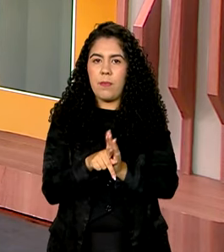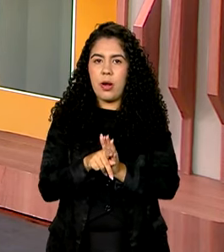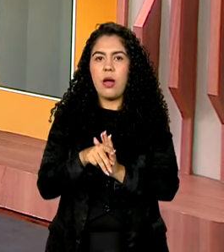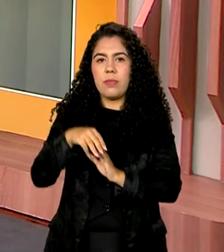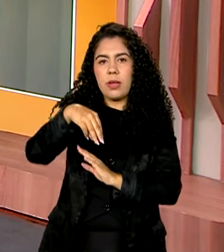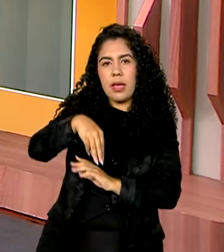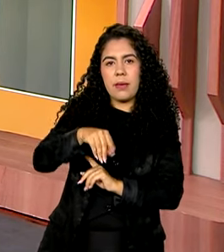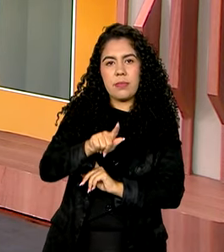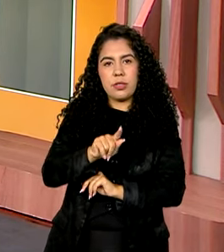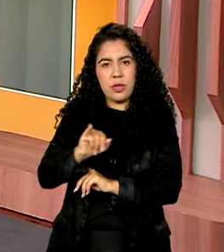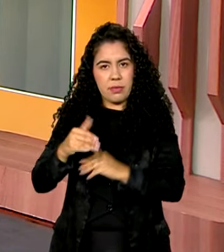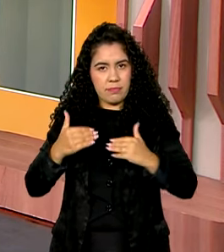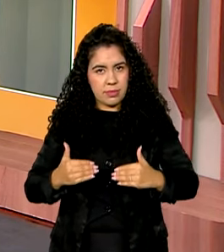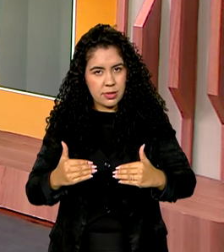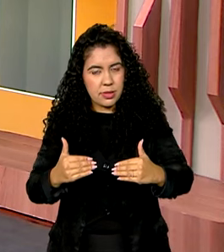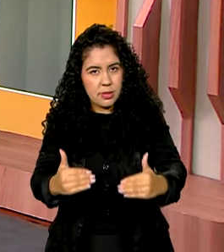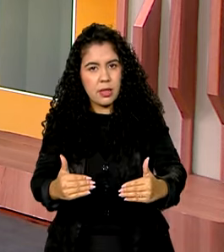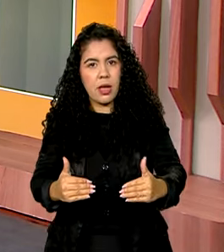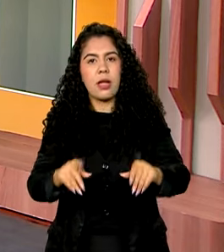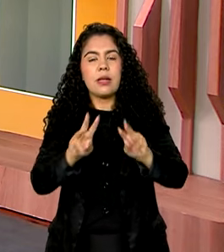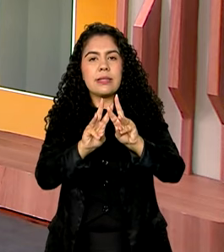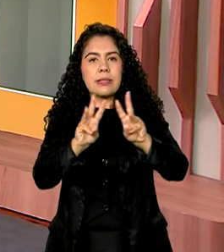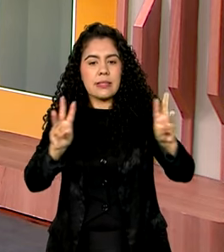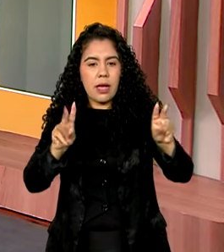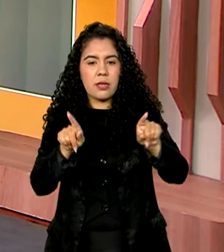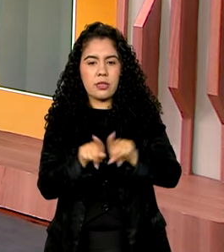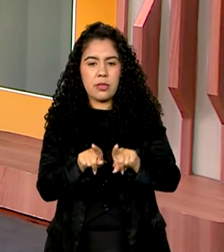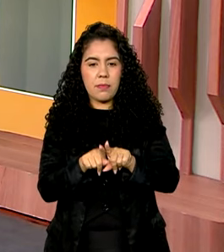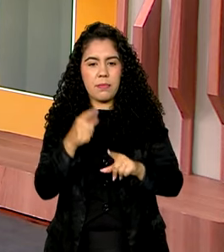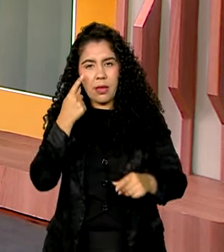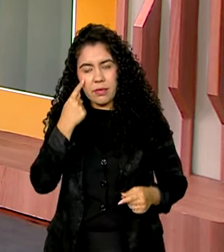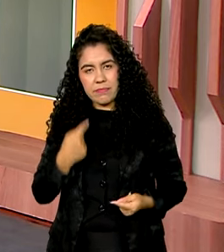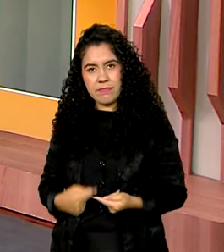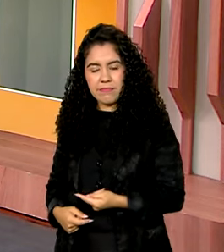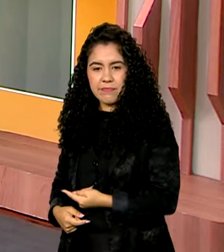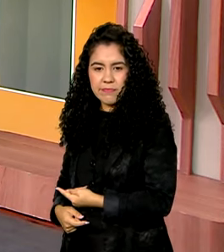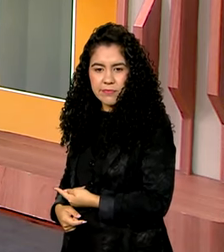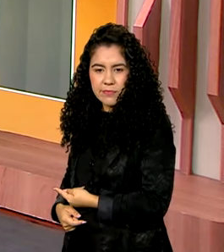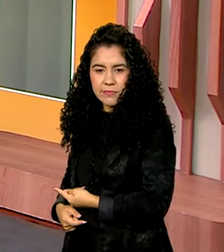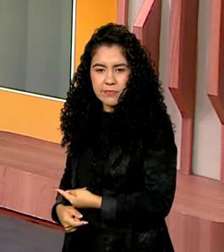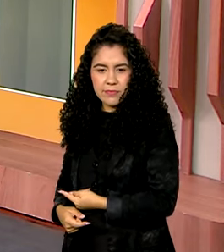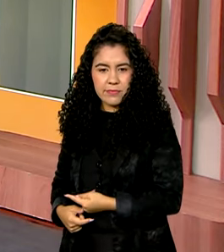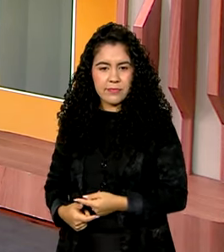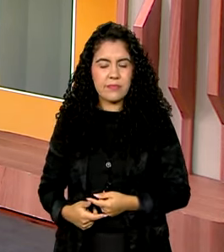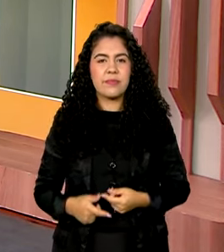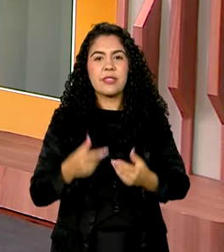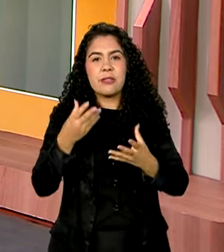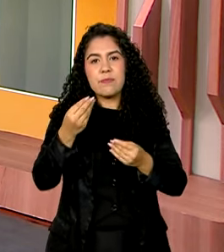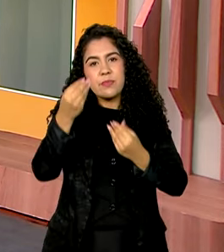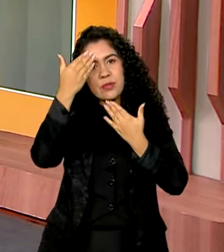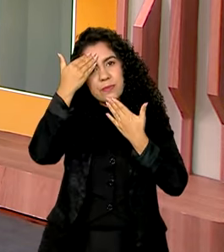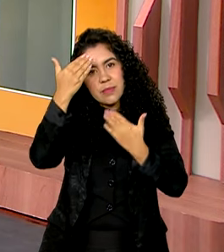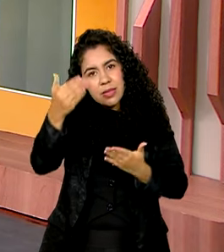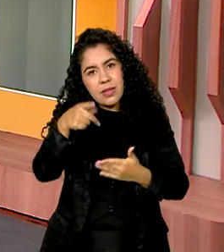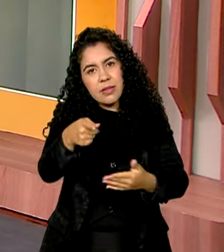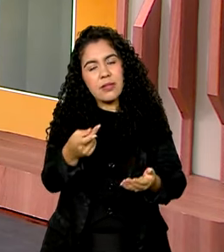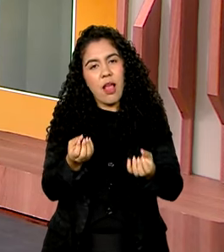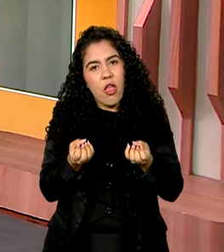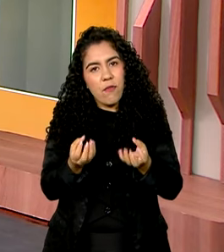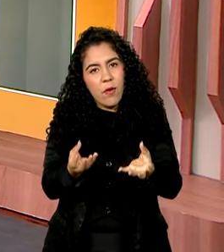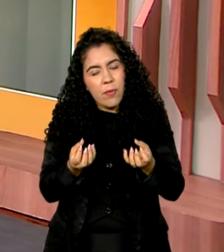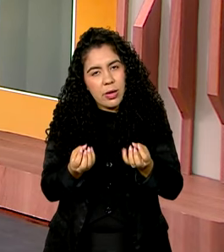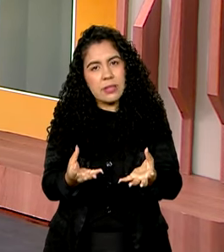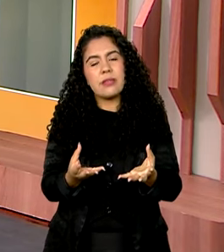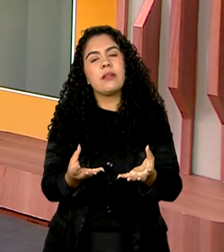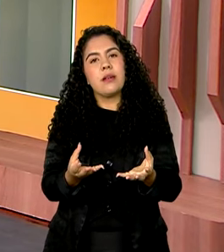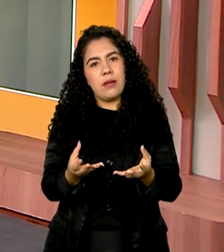Serviços Públicos, o site mgi.gov.br. Alexandre Retamal, muito obrigada pelas informações, mais uma